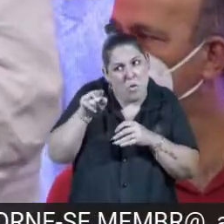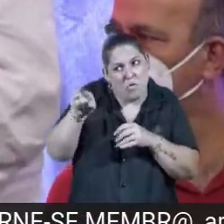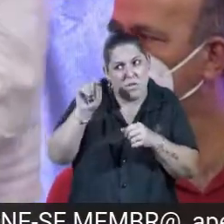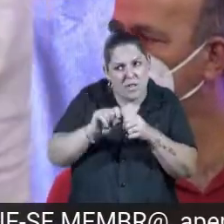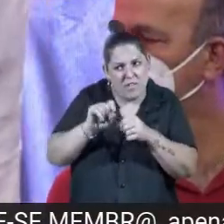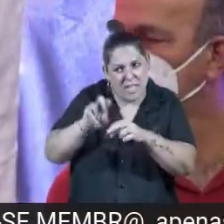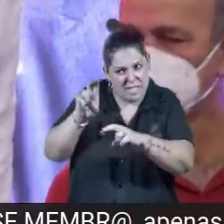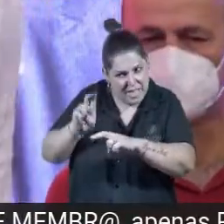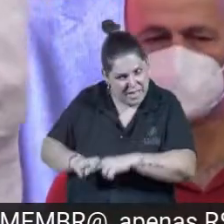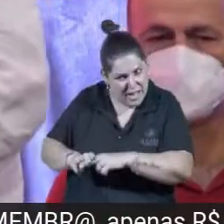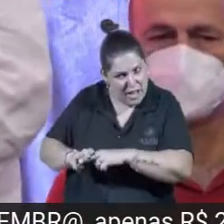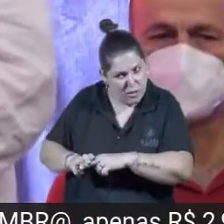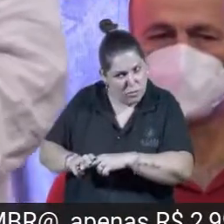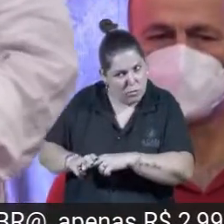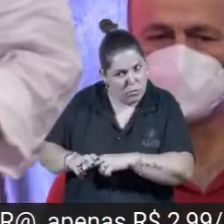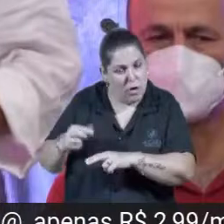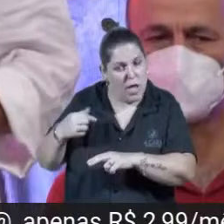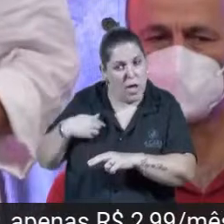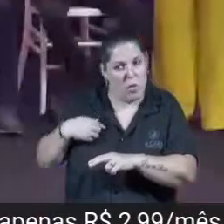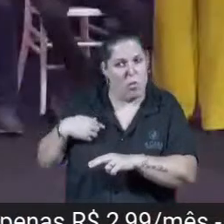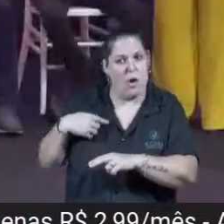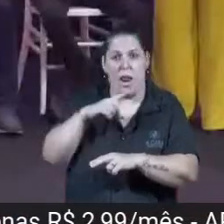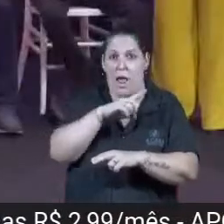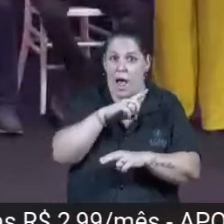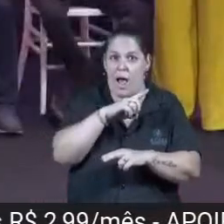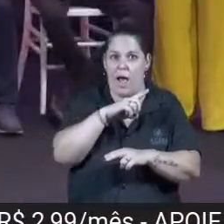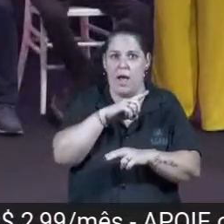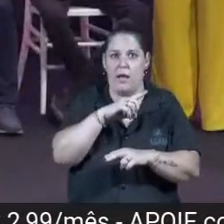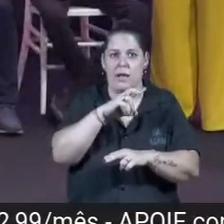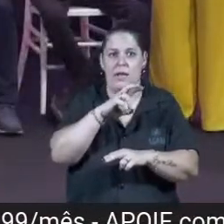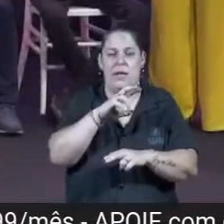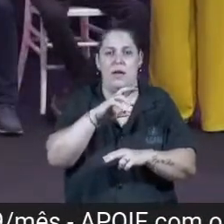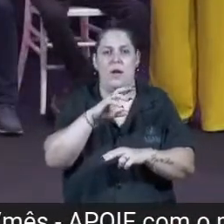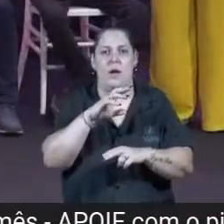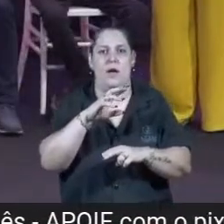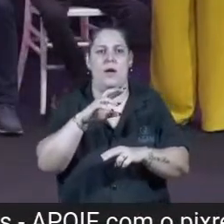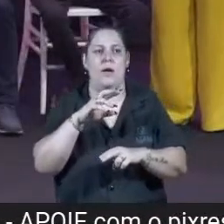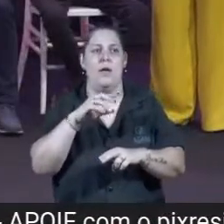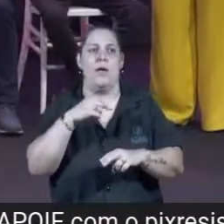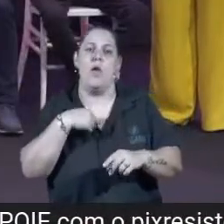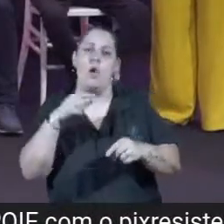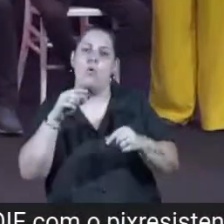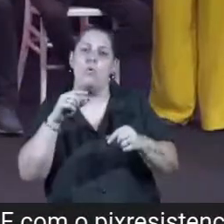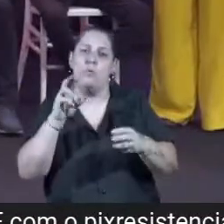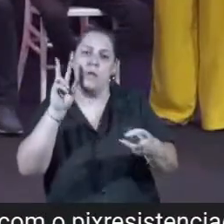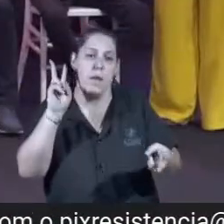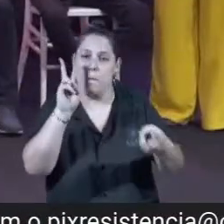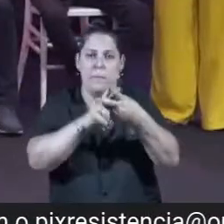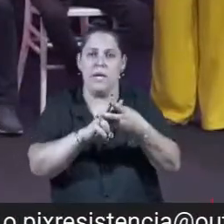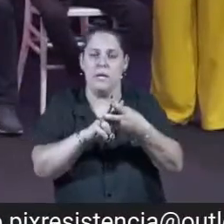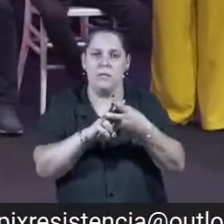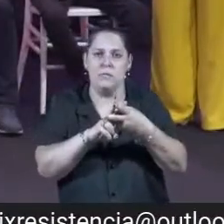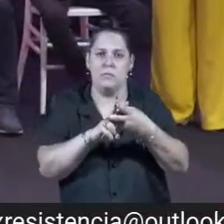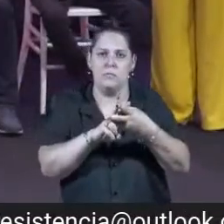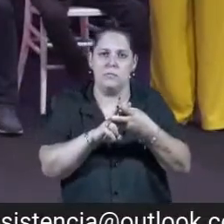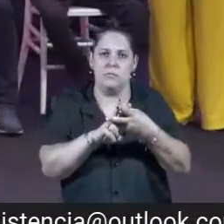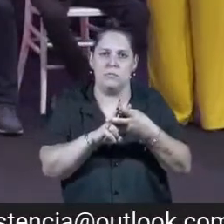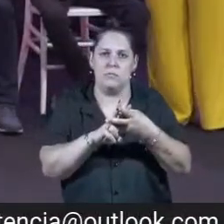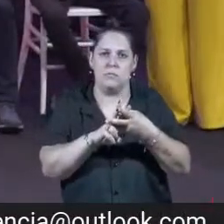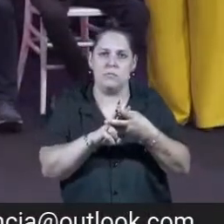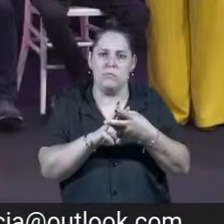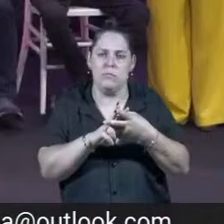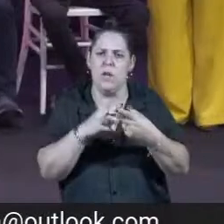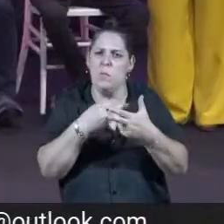na cadeira de juiz como delegado que eu fui, eu sairia da delegacia preso. E era uma coisa